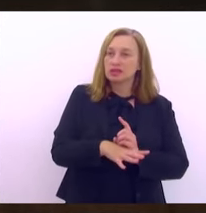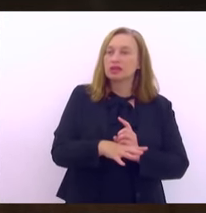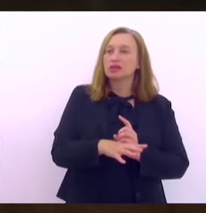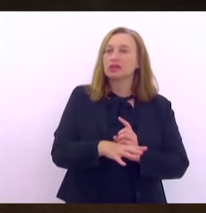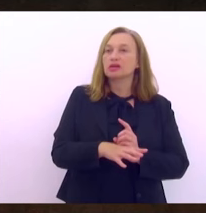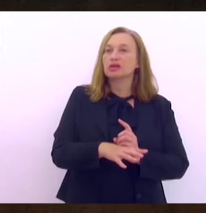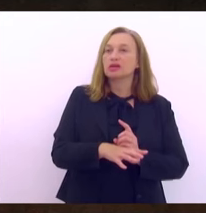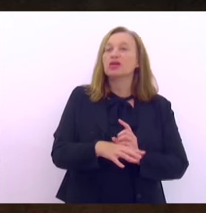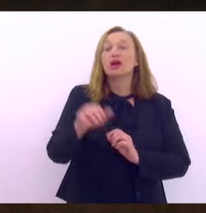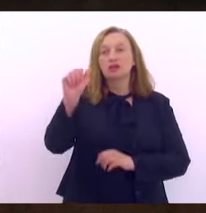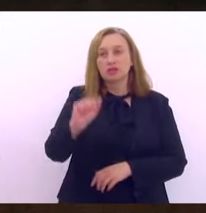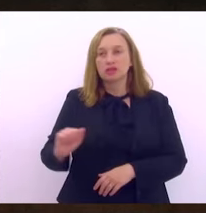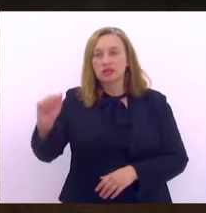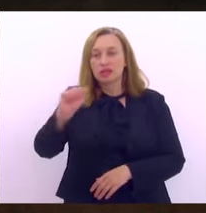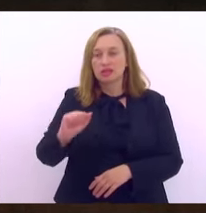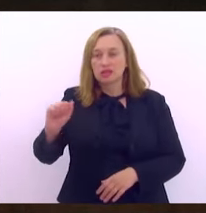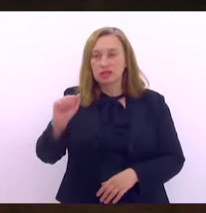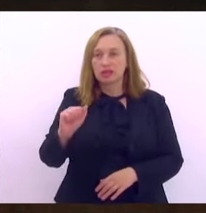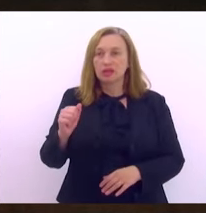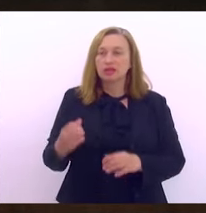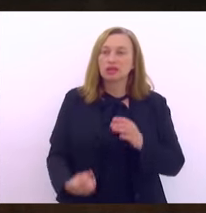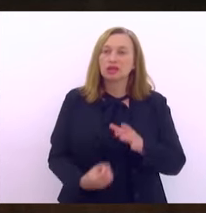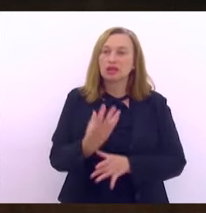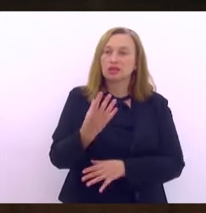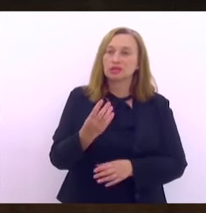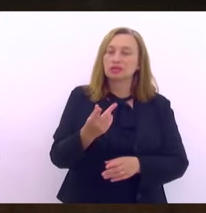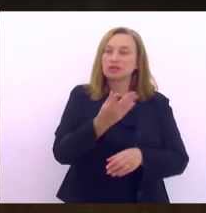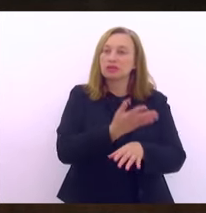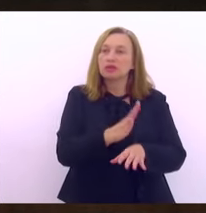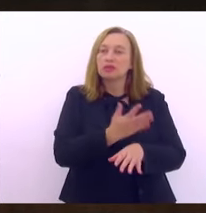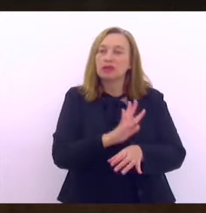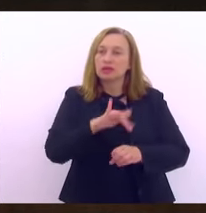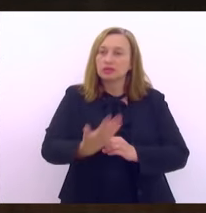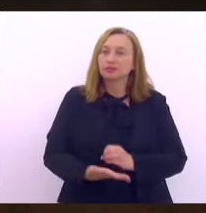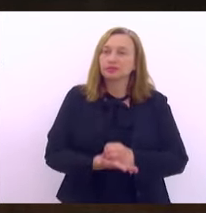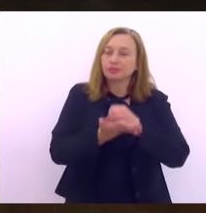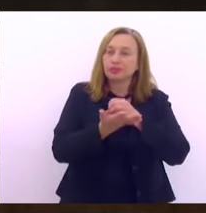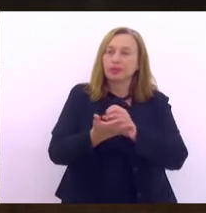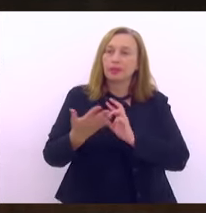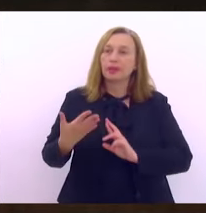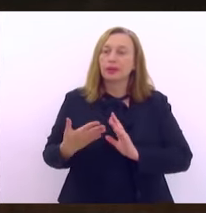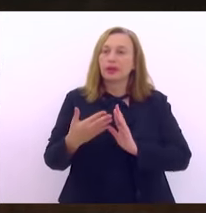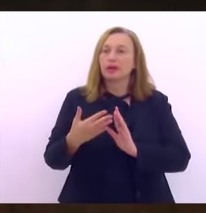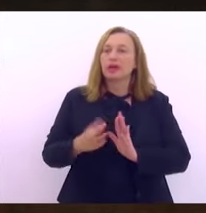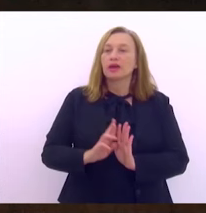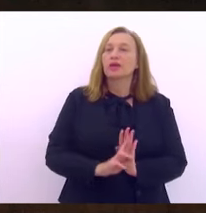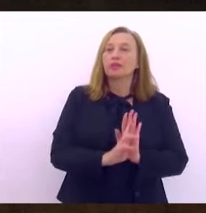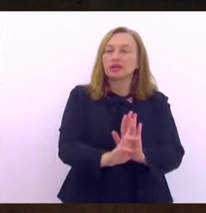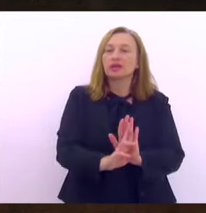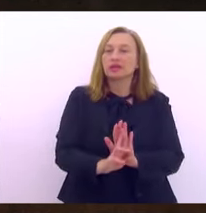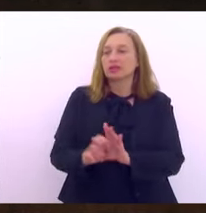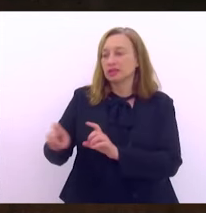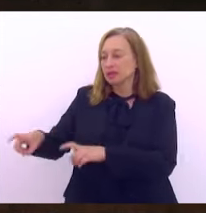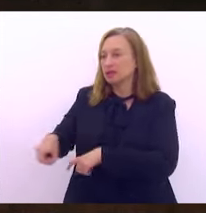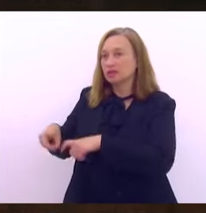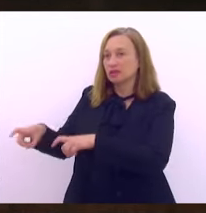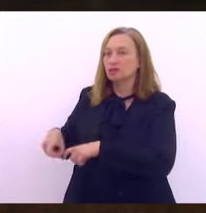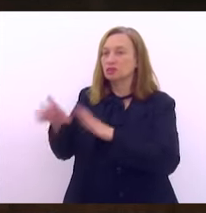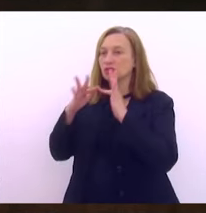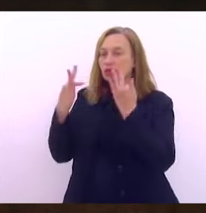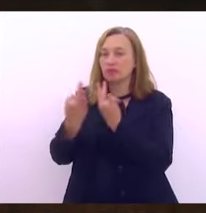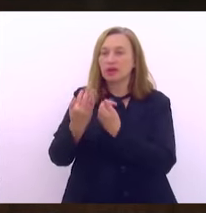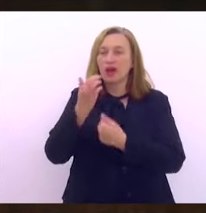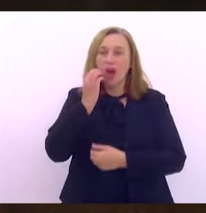de saberes e práticas sustentáveis, representadas por agricultores familiares,